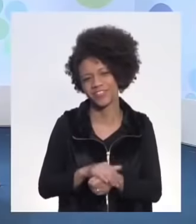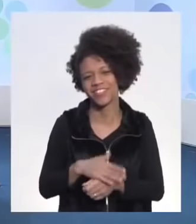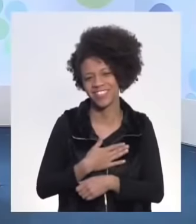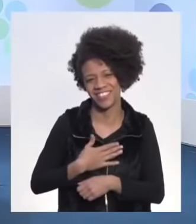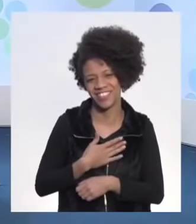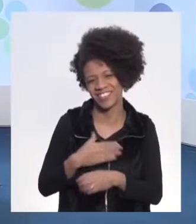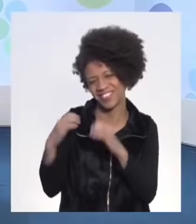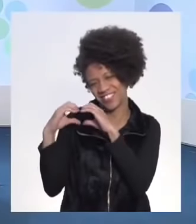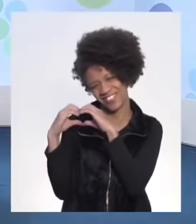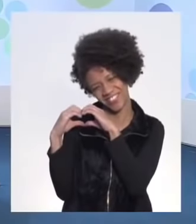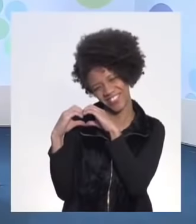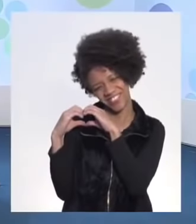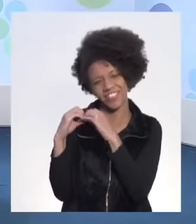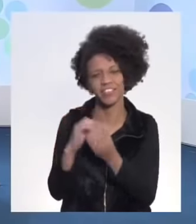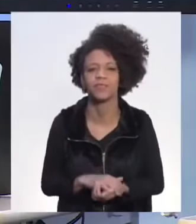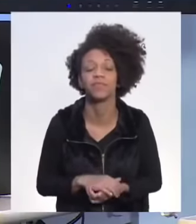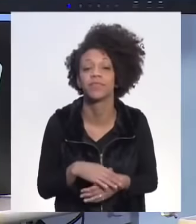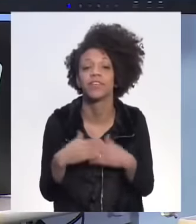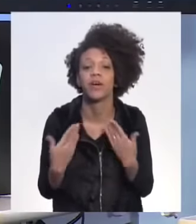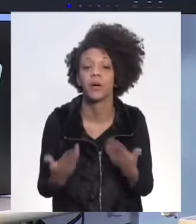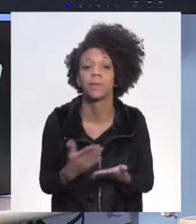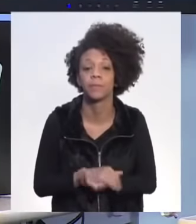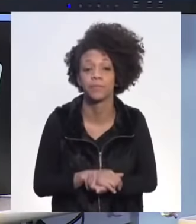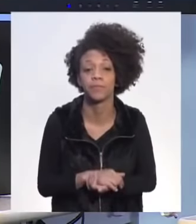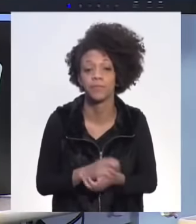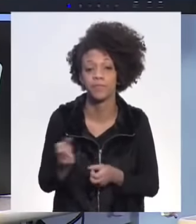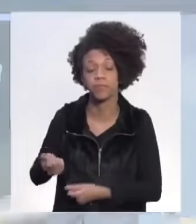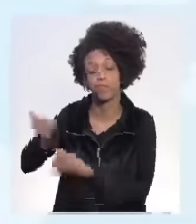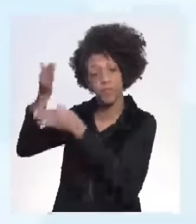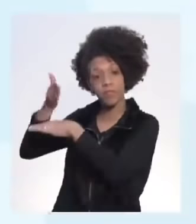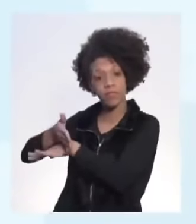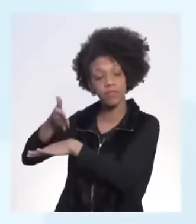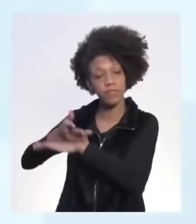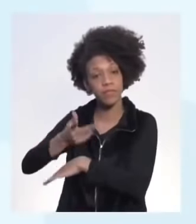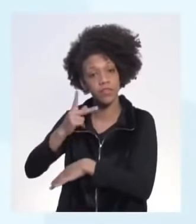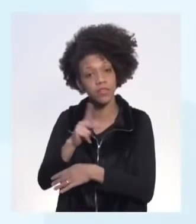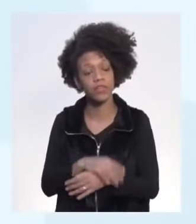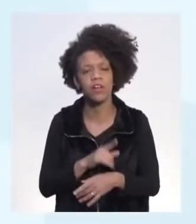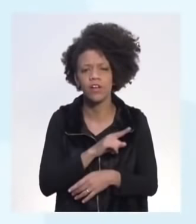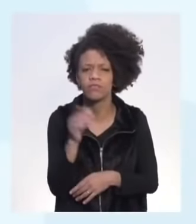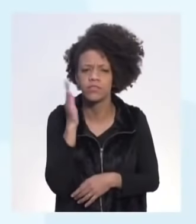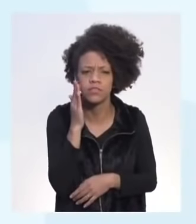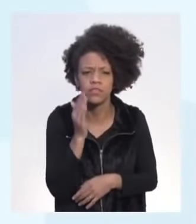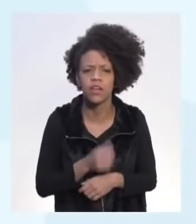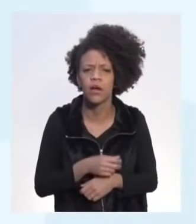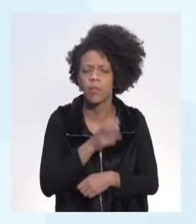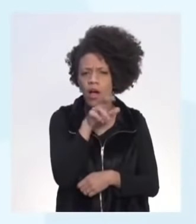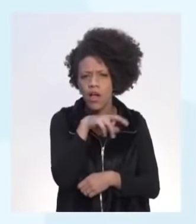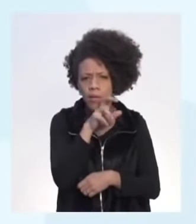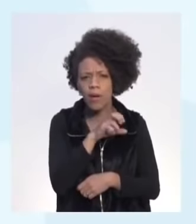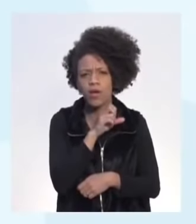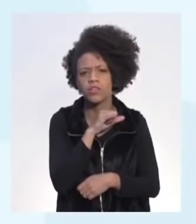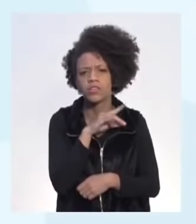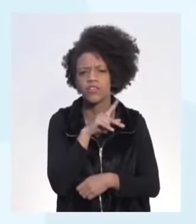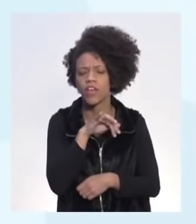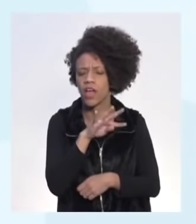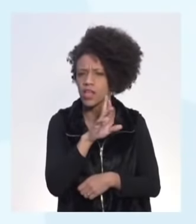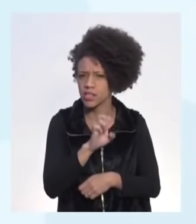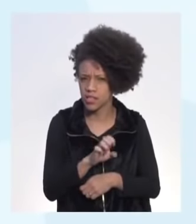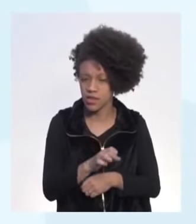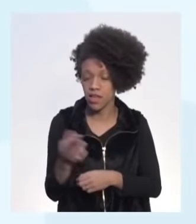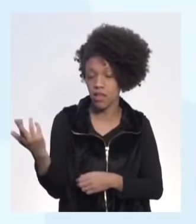ó, pra você. Então vamos lá, amores. Interação aí pra vocês. Você sabe o que é um animal silvestre? Responde aí